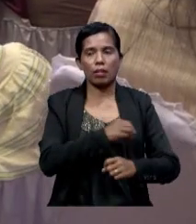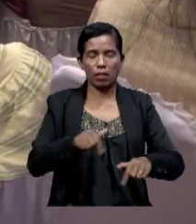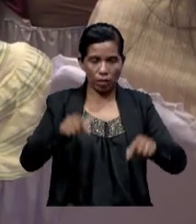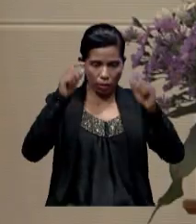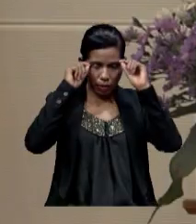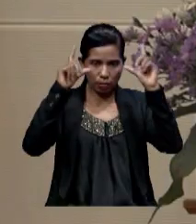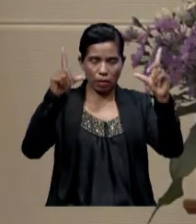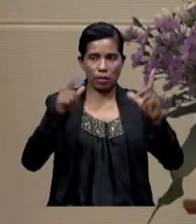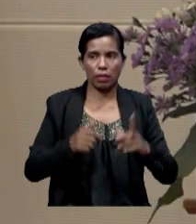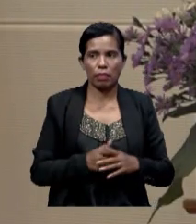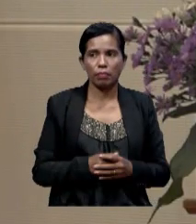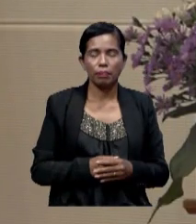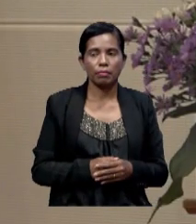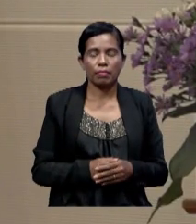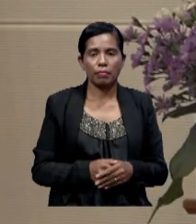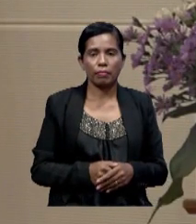Timor-Leste.